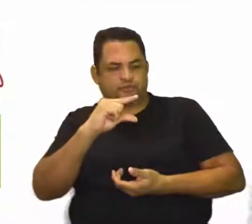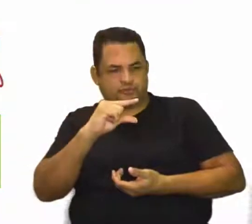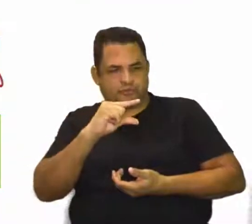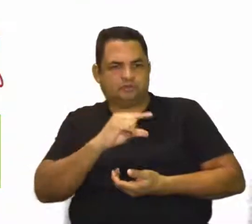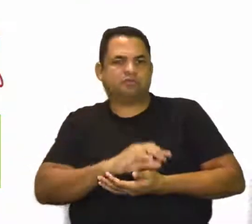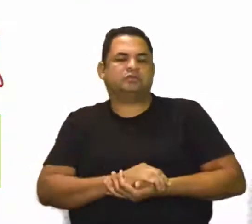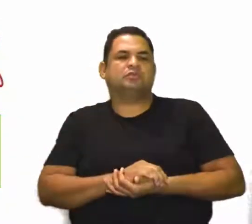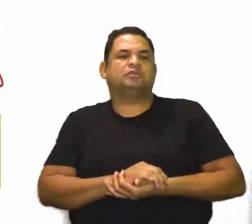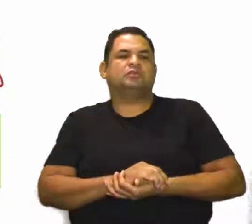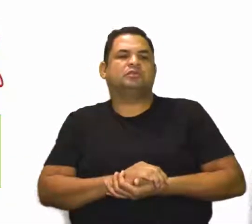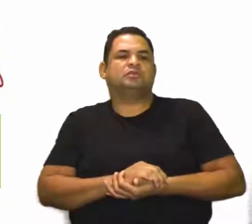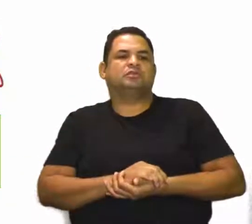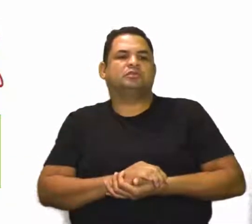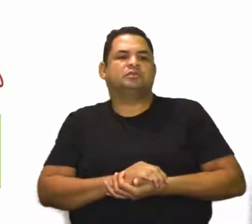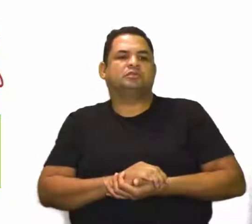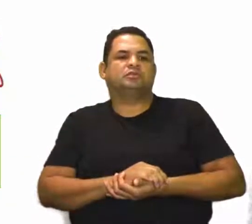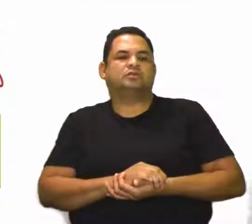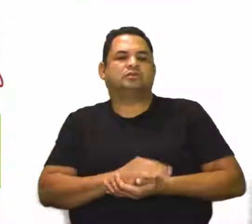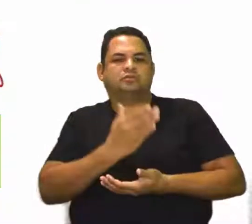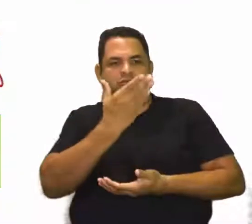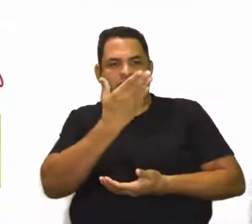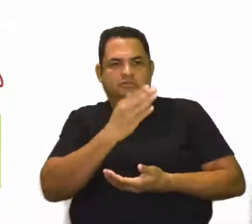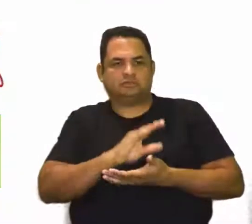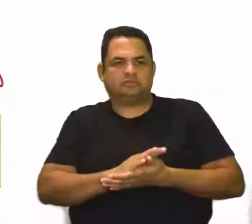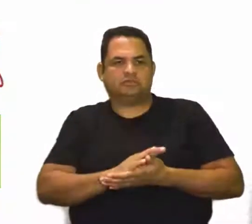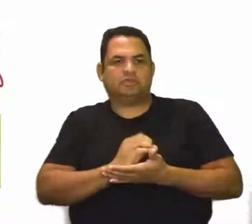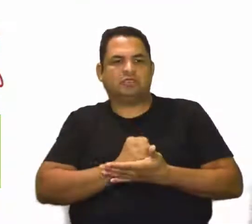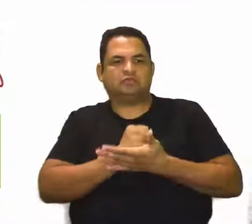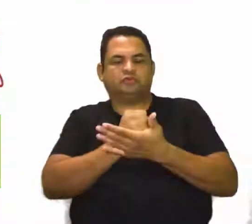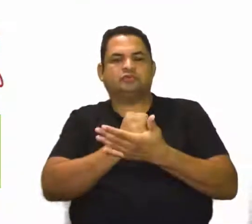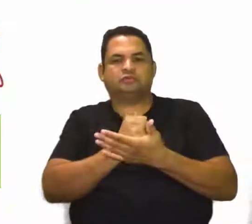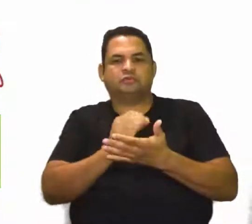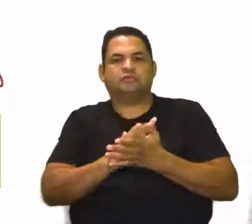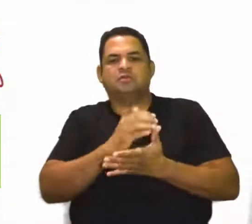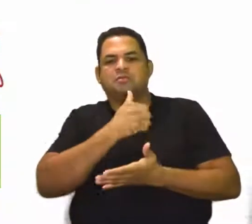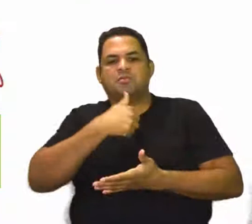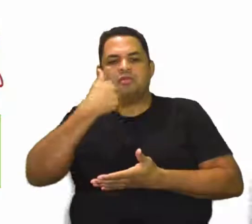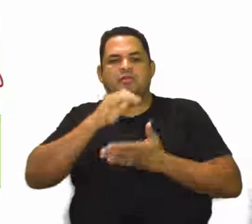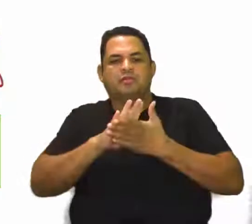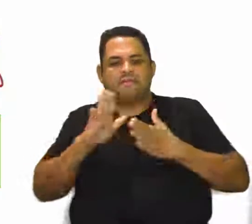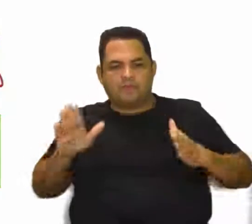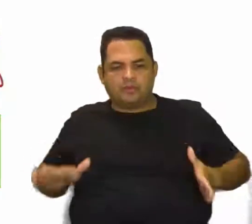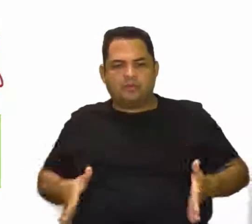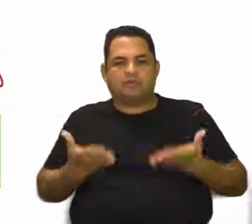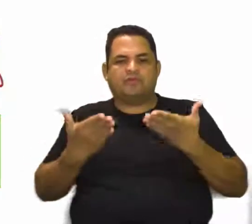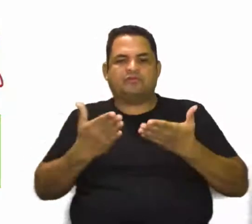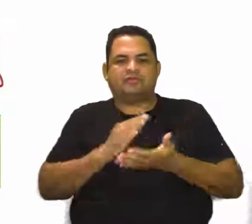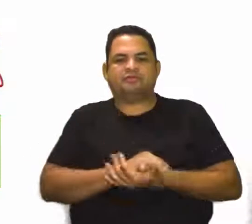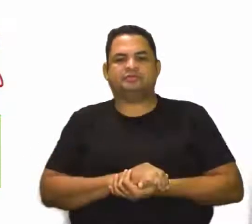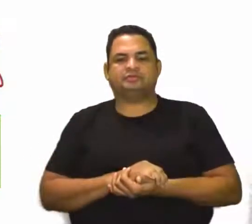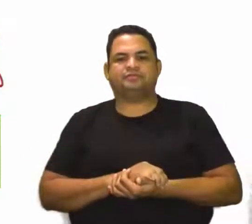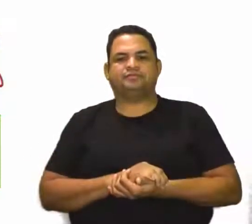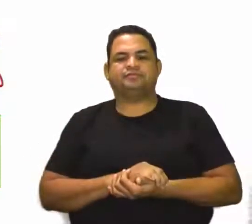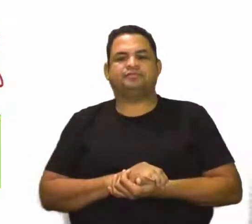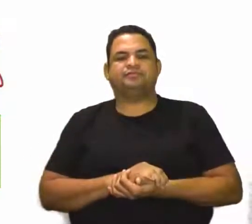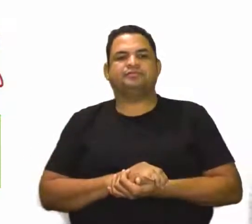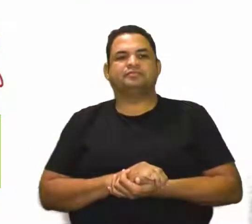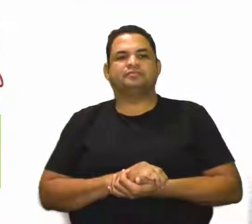reduz, ajuda ou auxilia, melhora e promove. Olha os benefícios